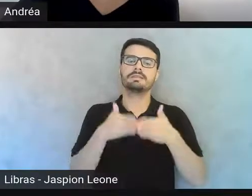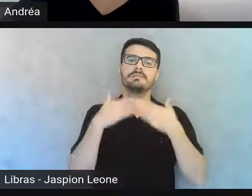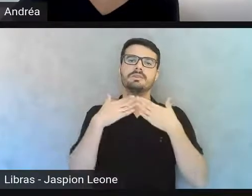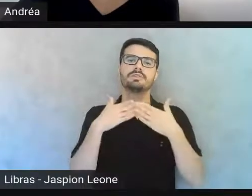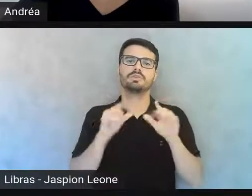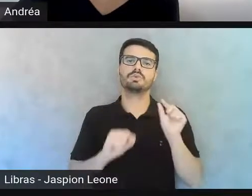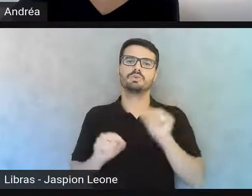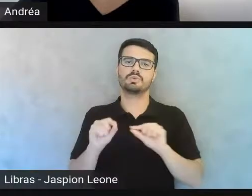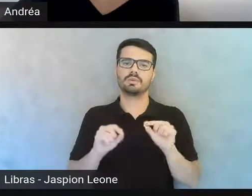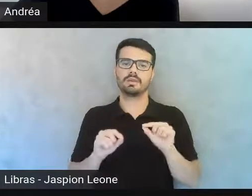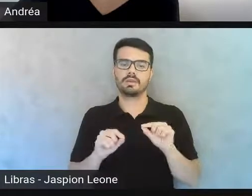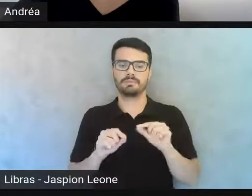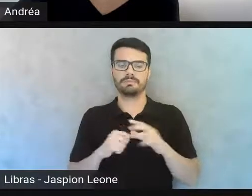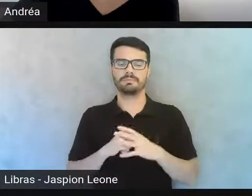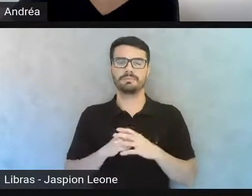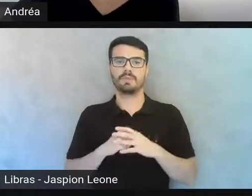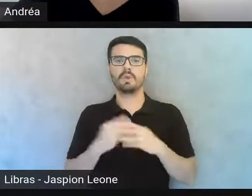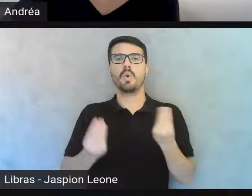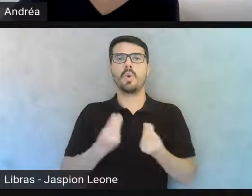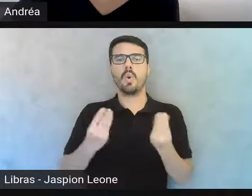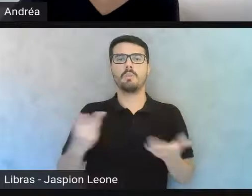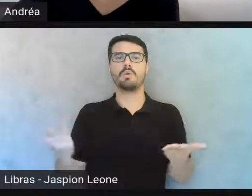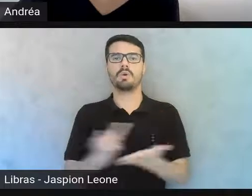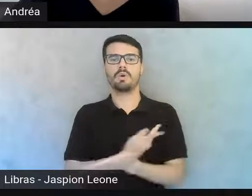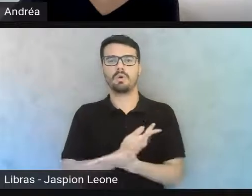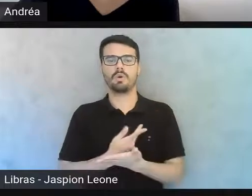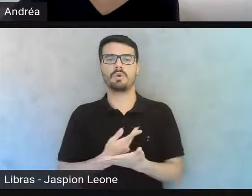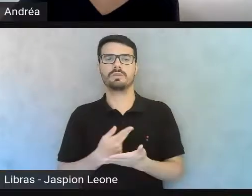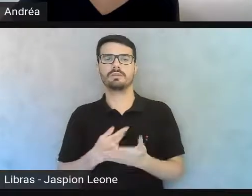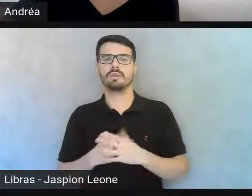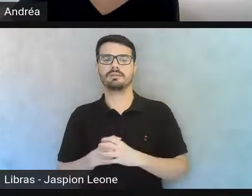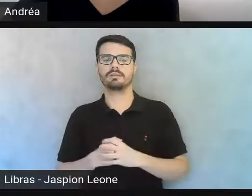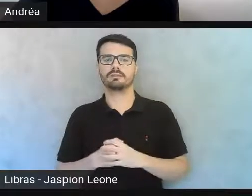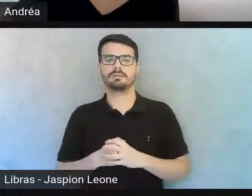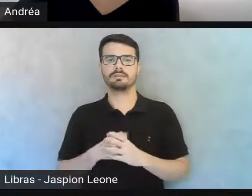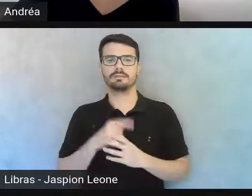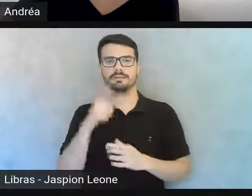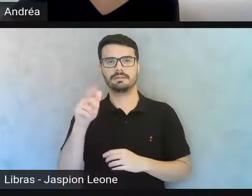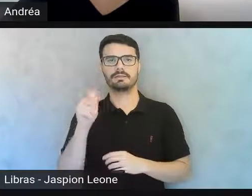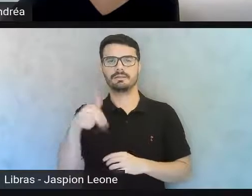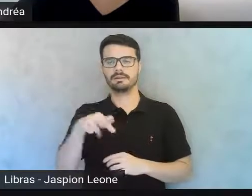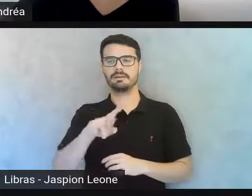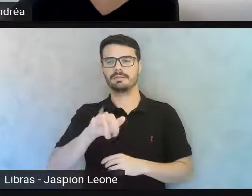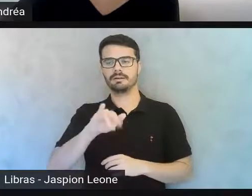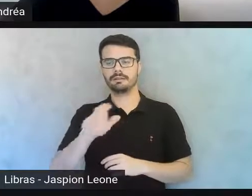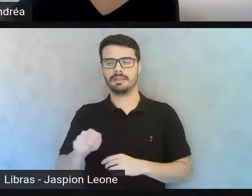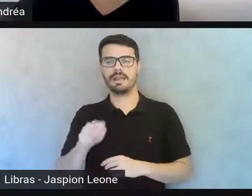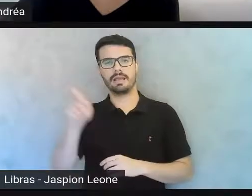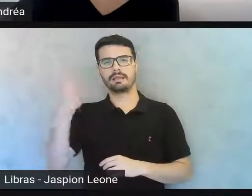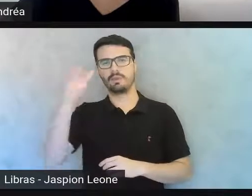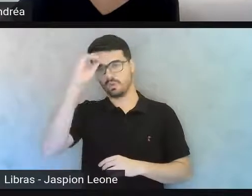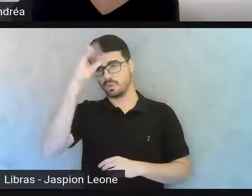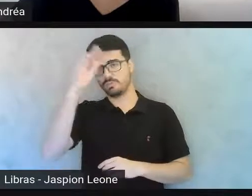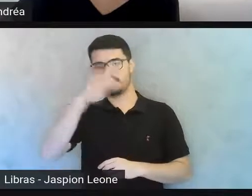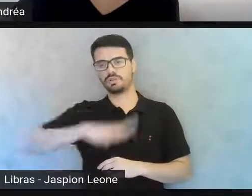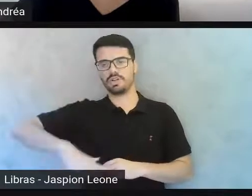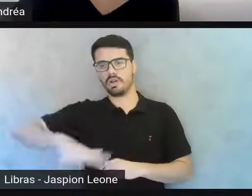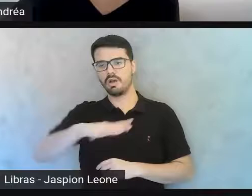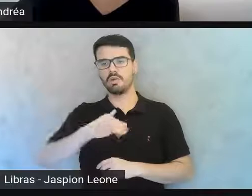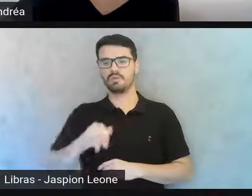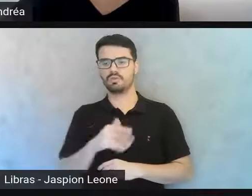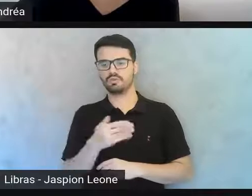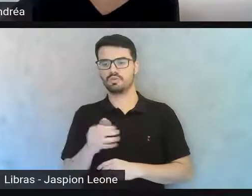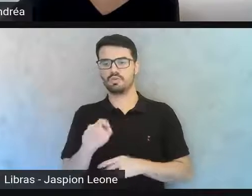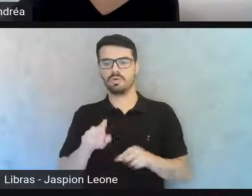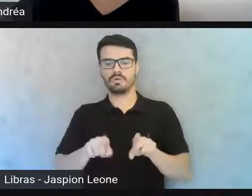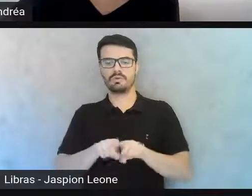é que está se dando no conhecimento de vocês, André, que tem um conhecimento geral, o João também como controlador, como